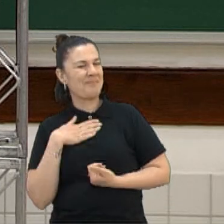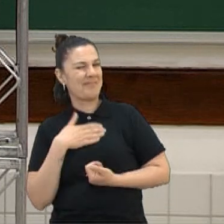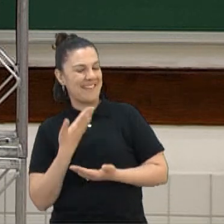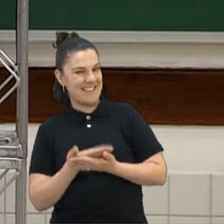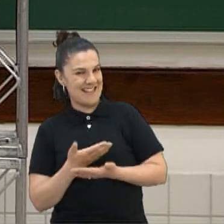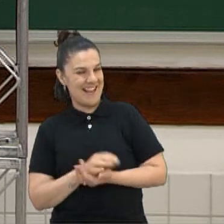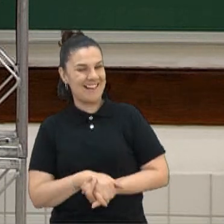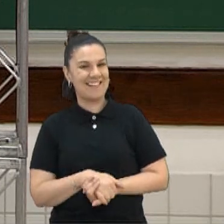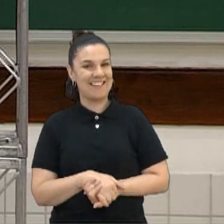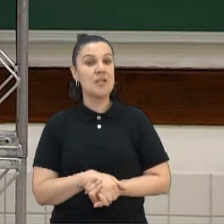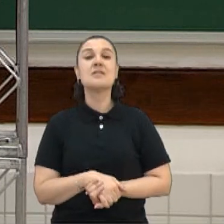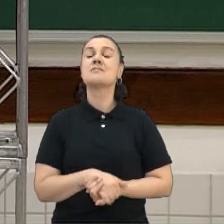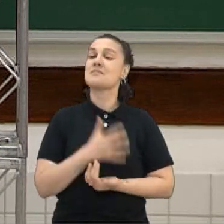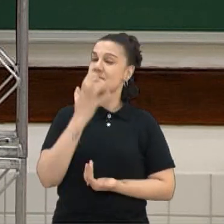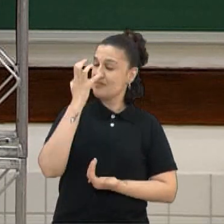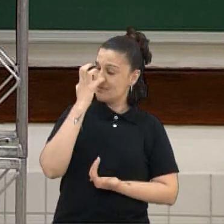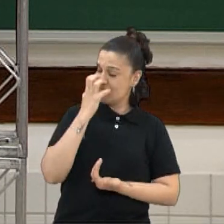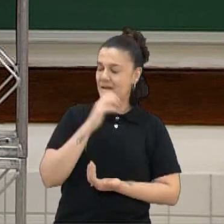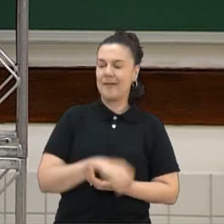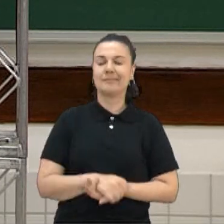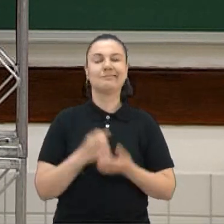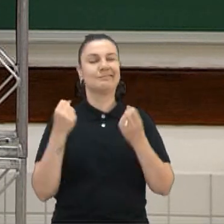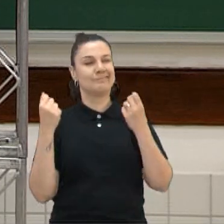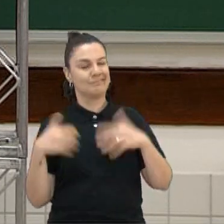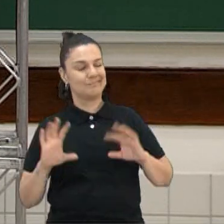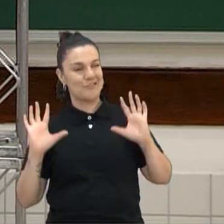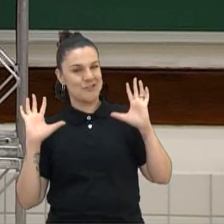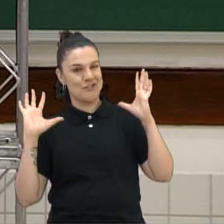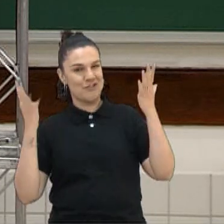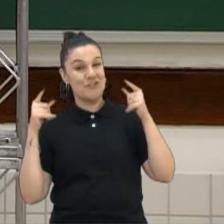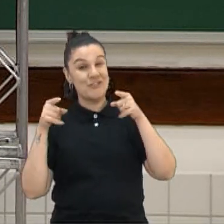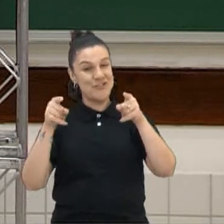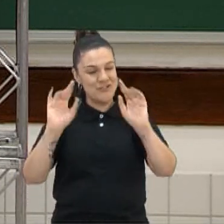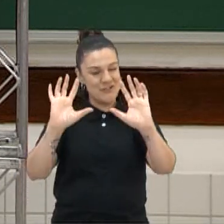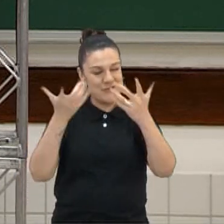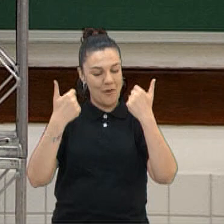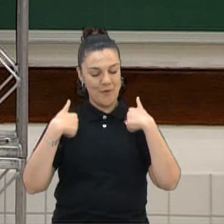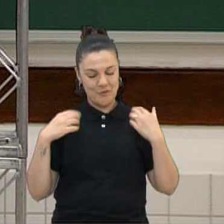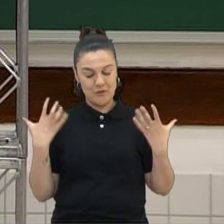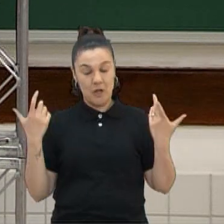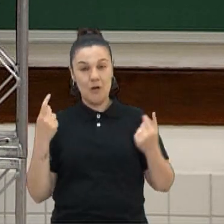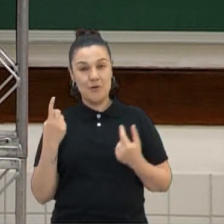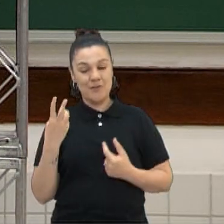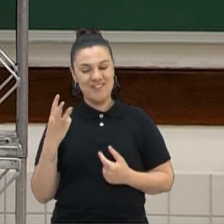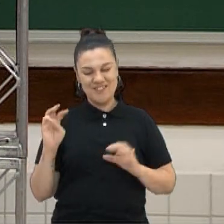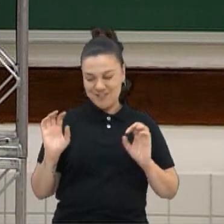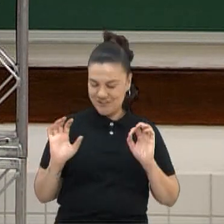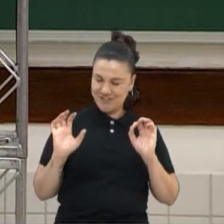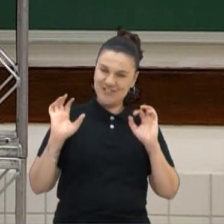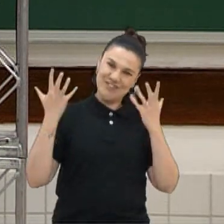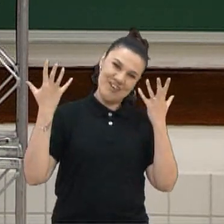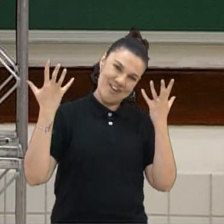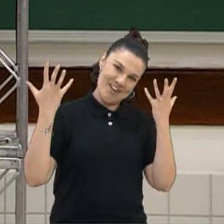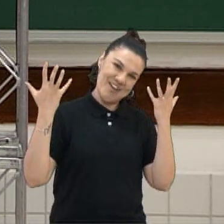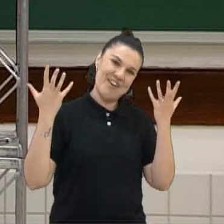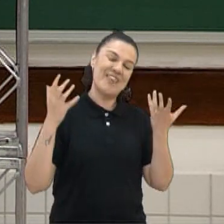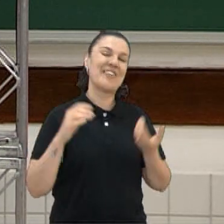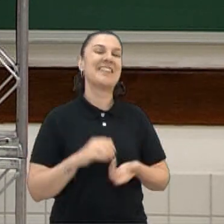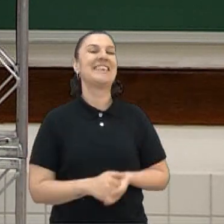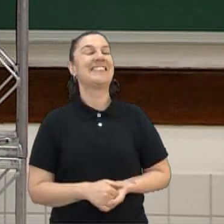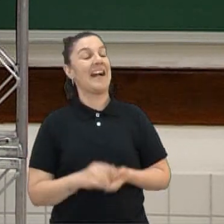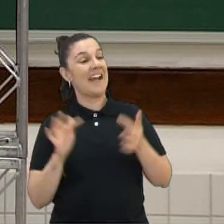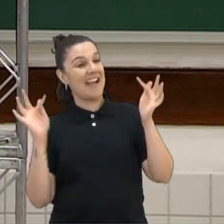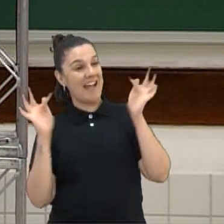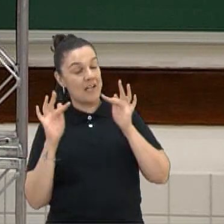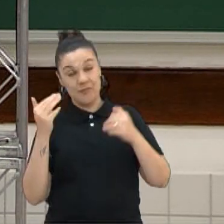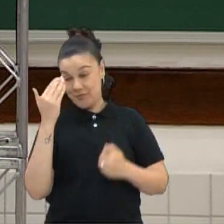da aula? Sério mesmo? Que show! Diga show aí nessa casa, então. 1, 2, 3, galera aí. Show! Que